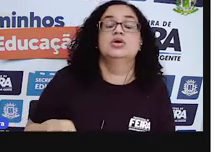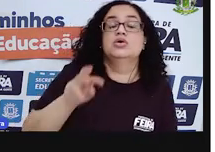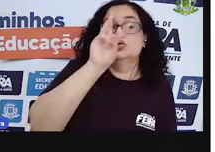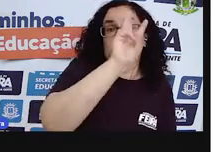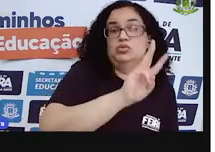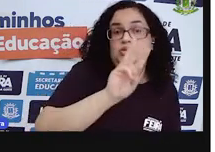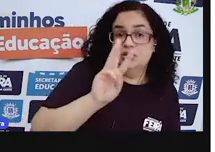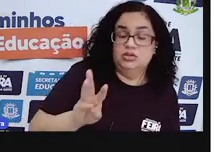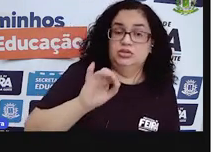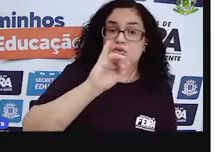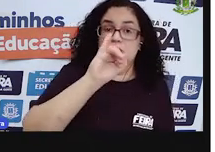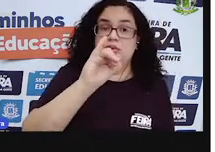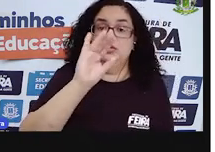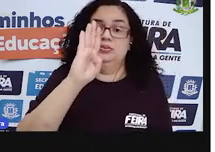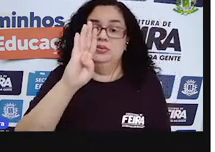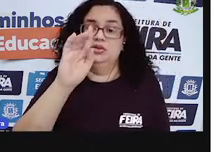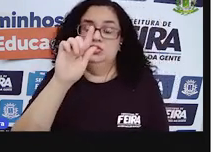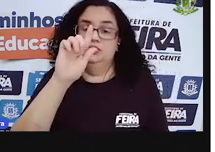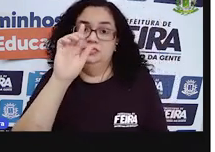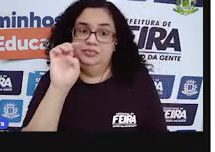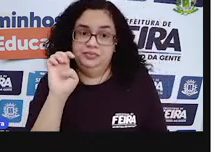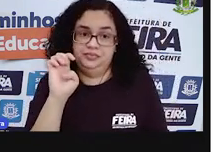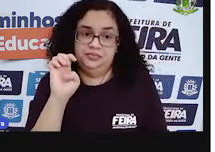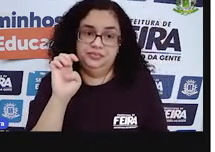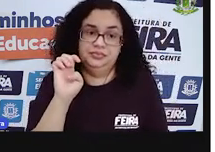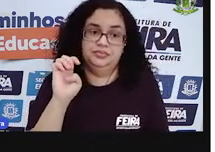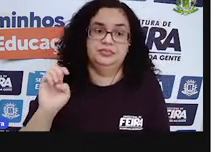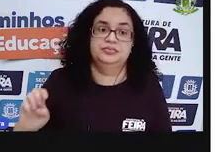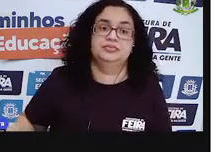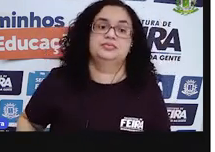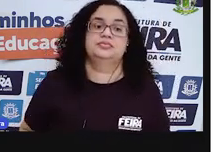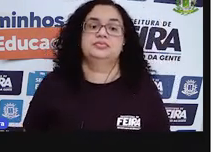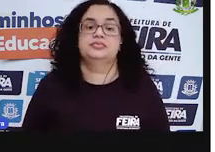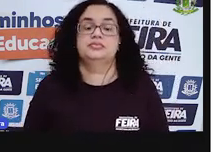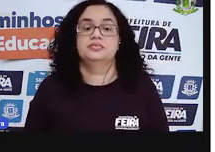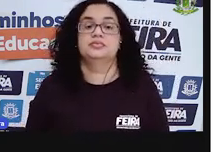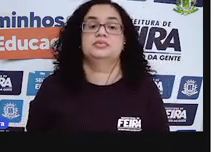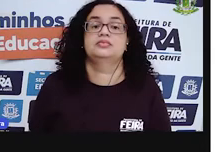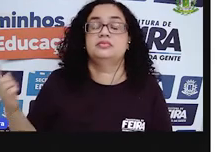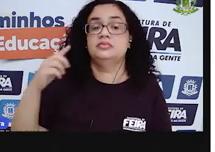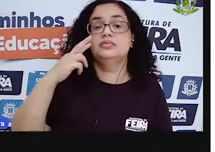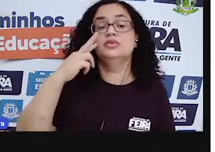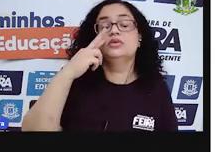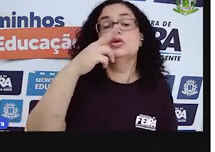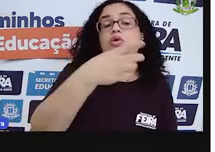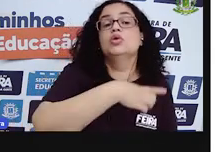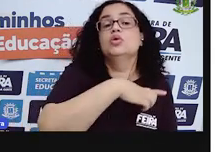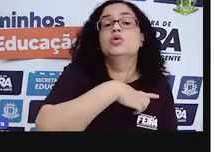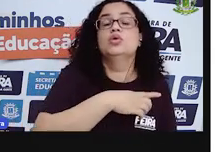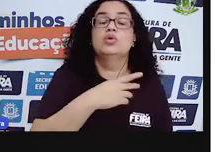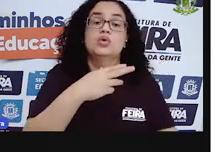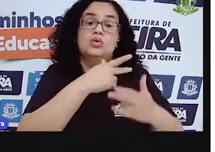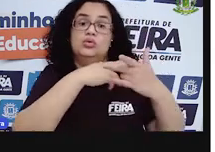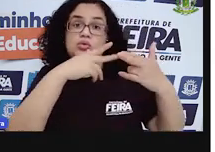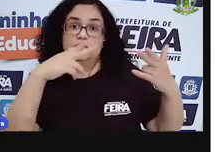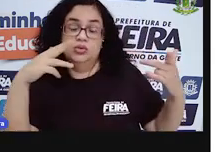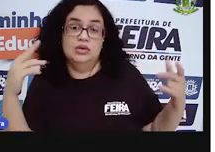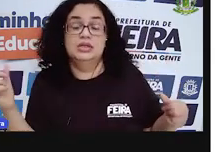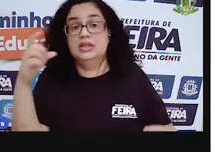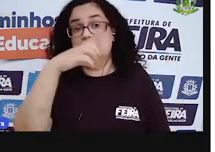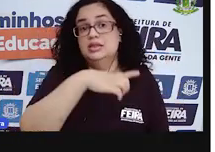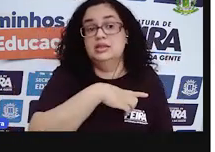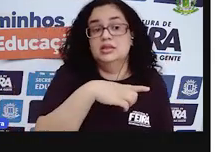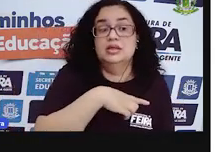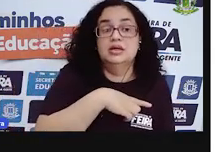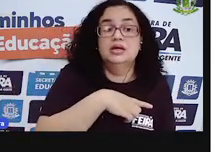o site do IBGE tá bom bom e você vai se deparar lá com um monte de coisas a